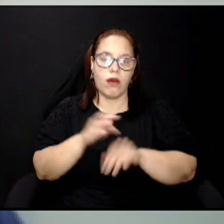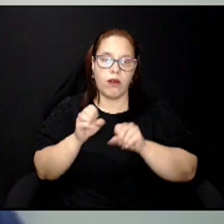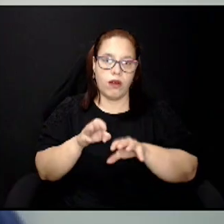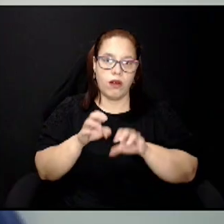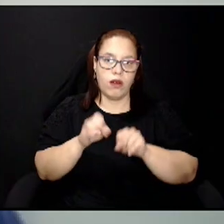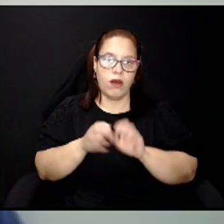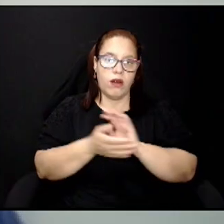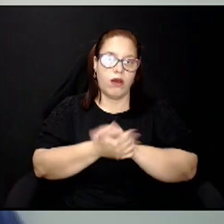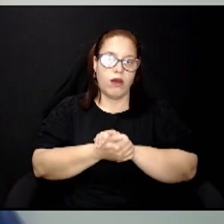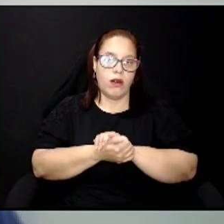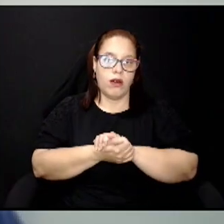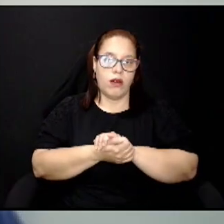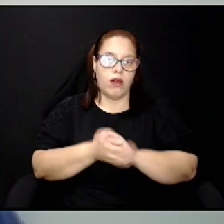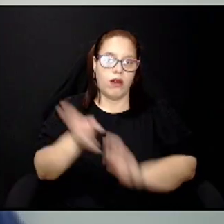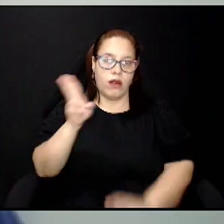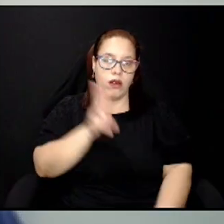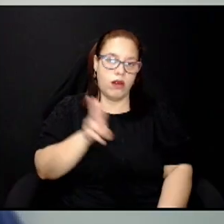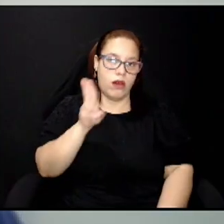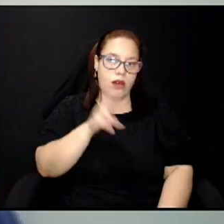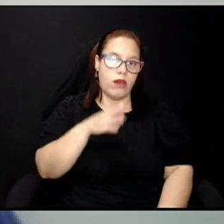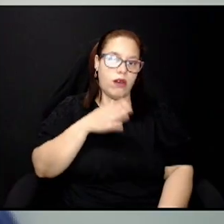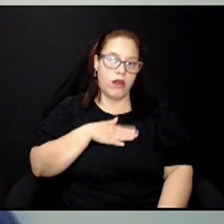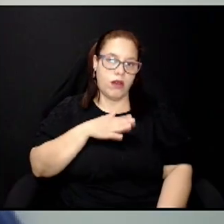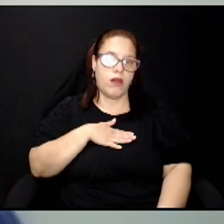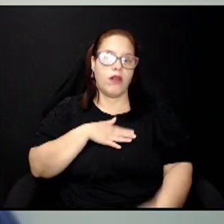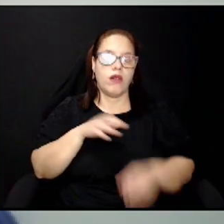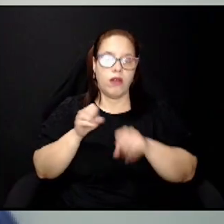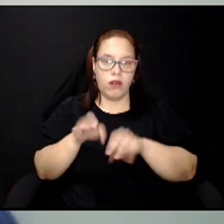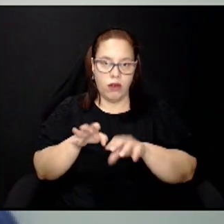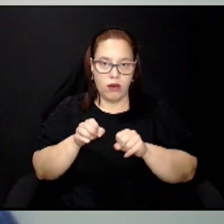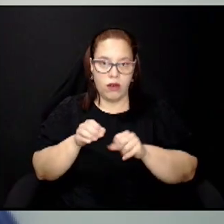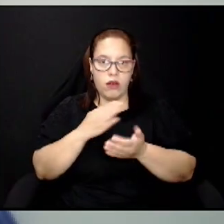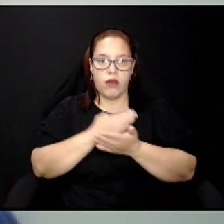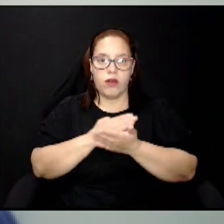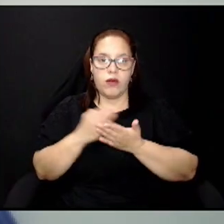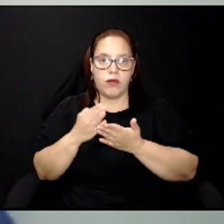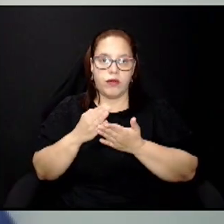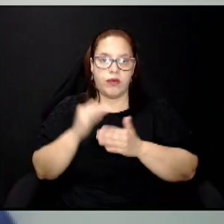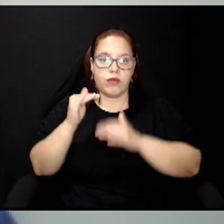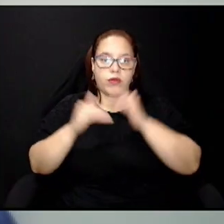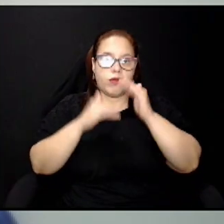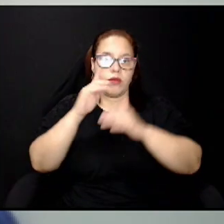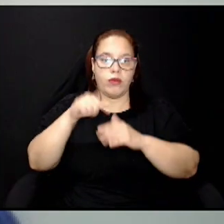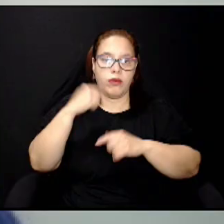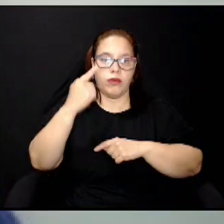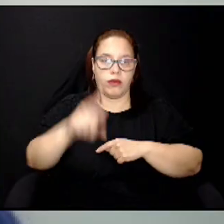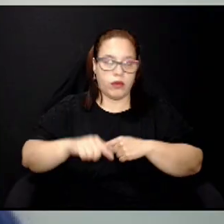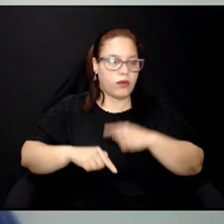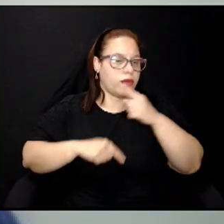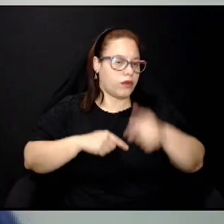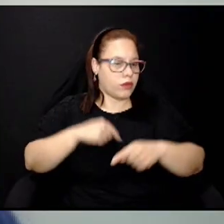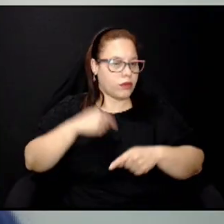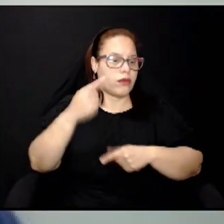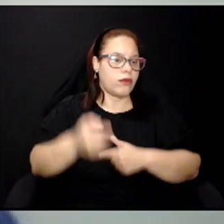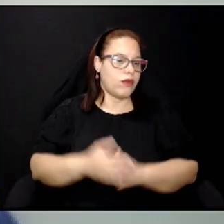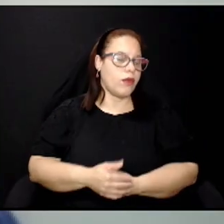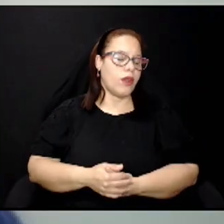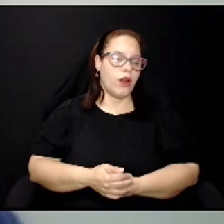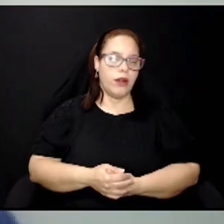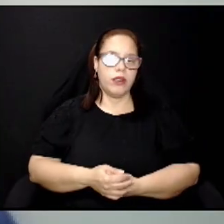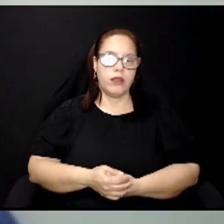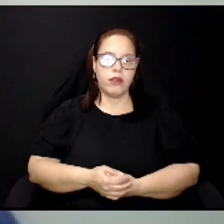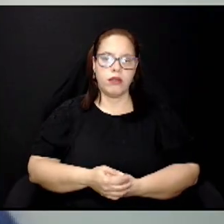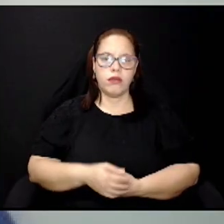que eu utilizava nas minhas aulas, e aí eu comecei a desenvolver outros e outros, e pensei, poxa, se